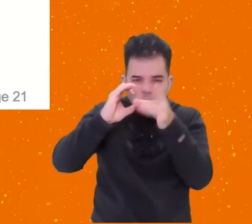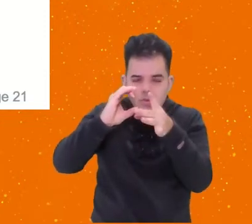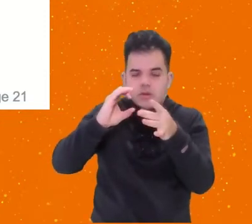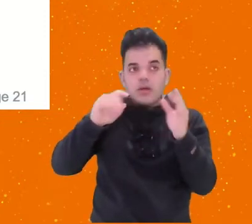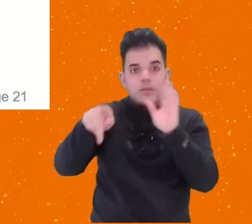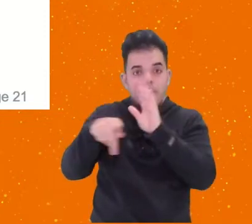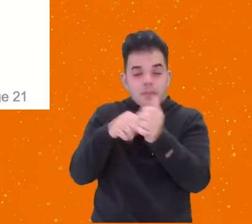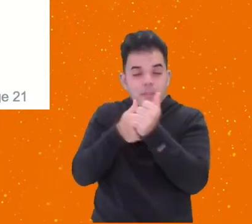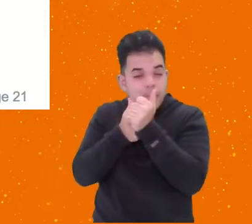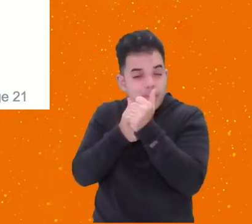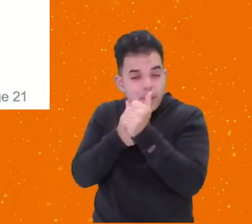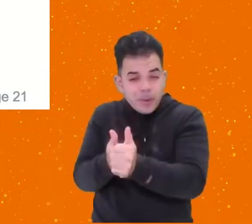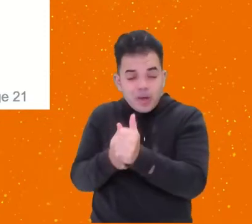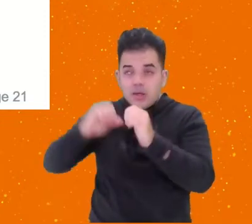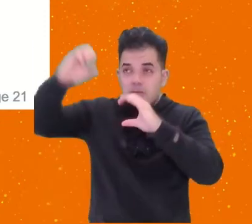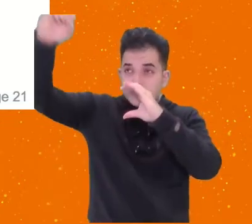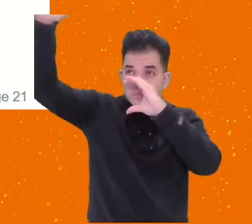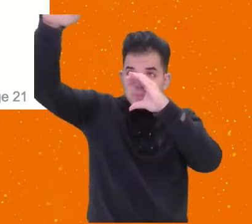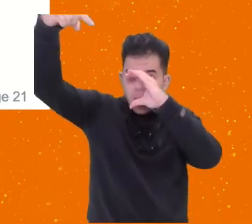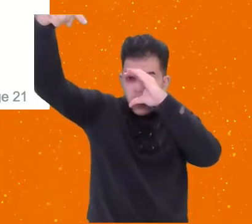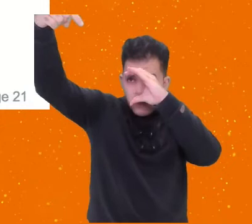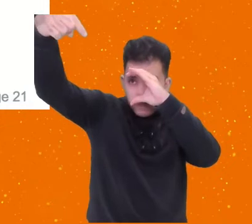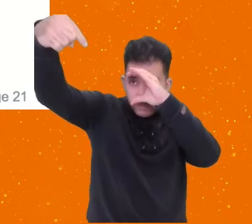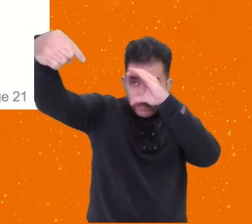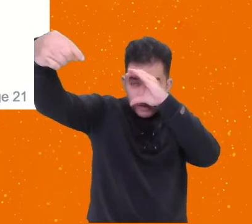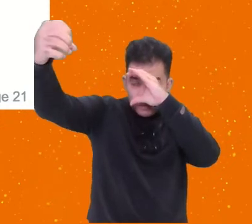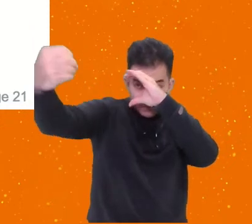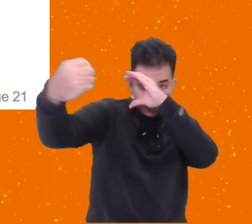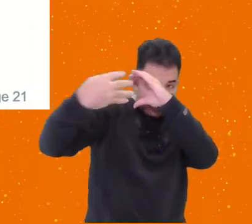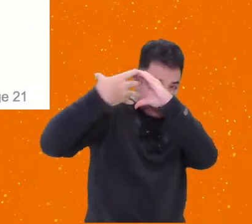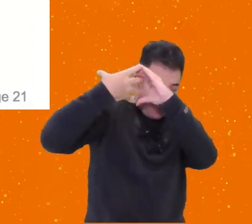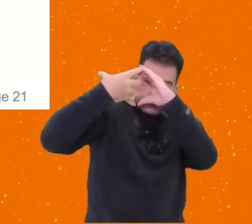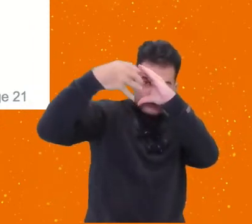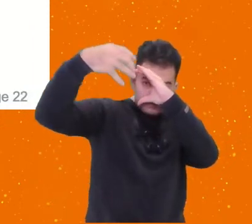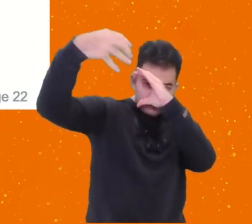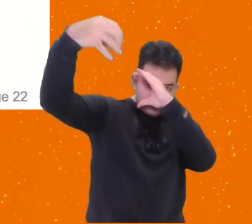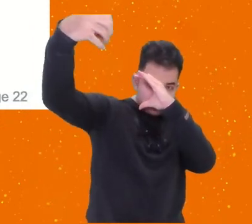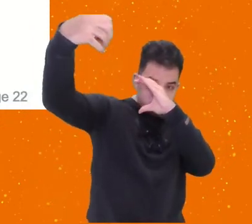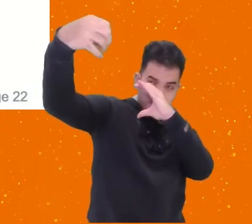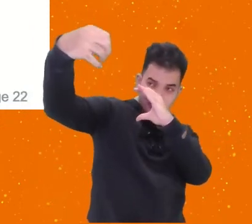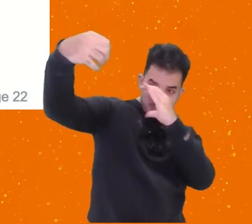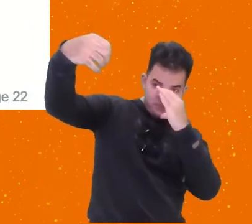quase perpendicular ao sensor, que isso é bom, porque não traz aberração cromática, né?